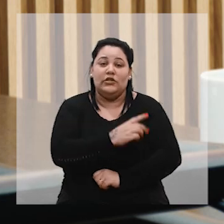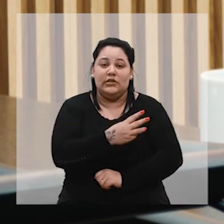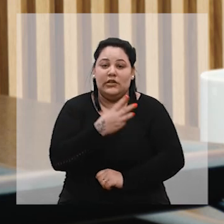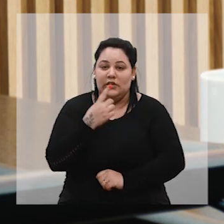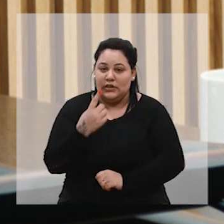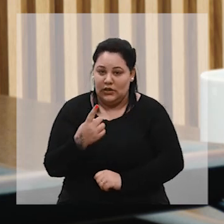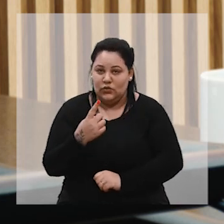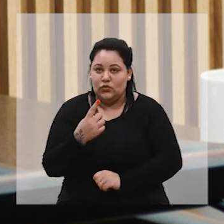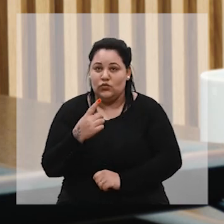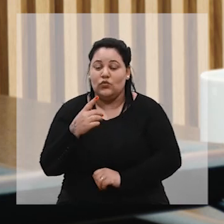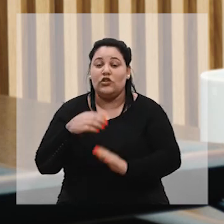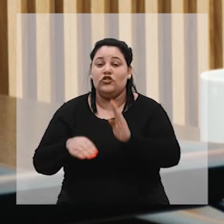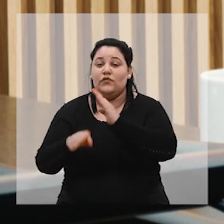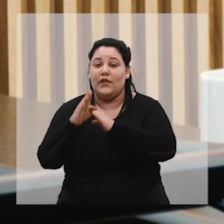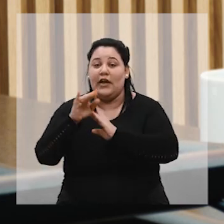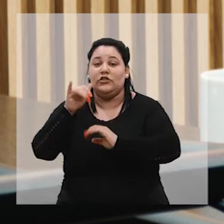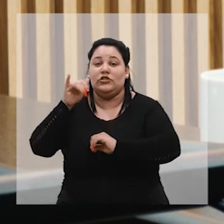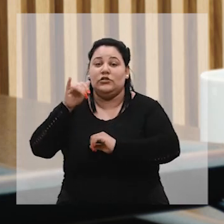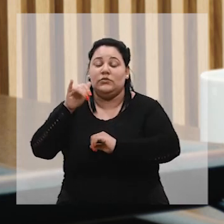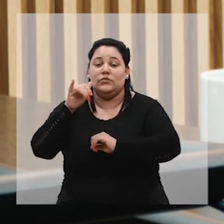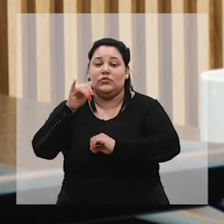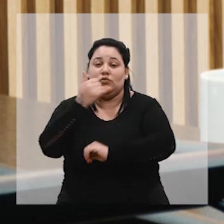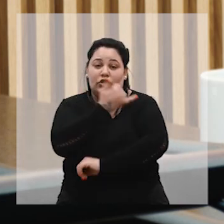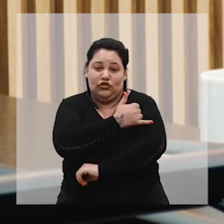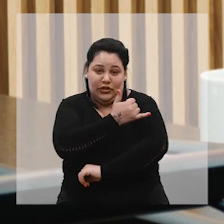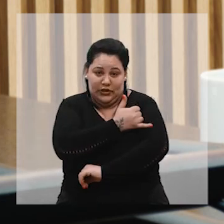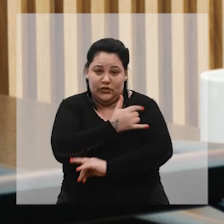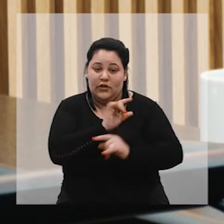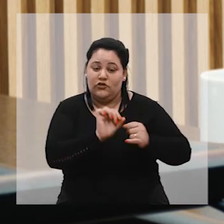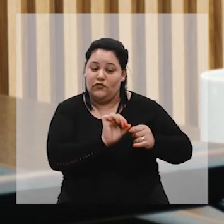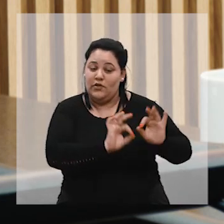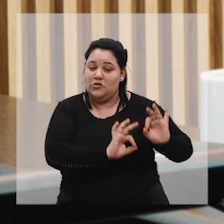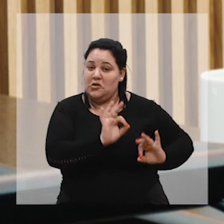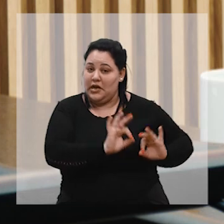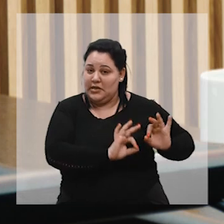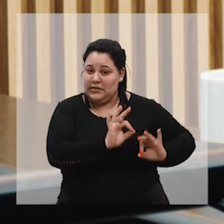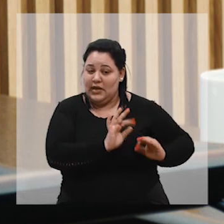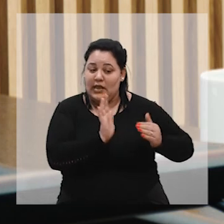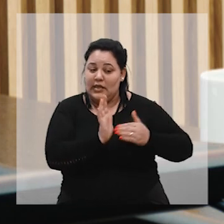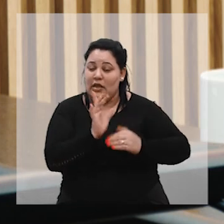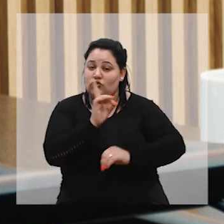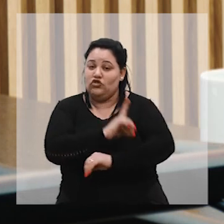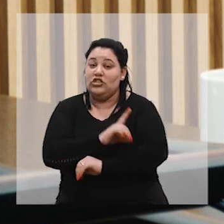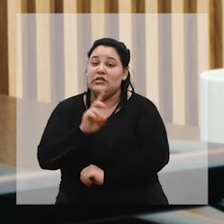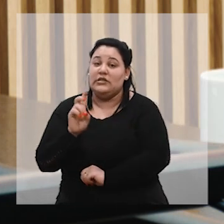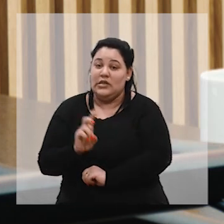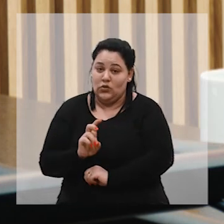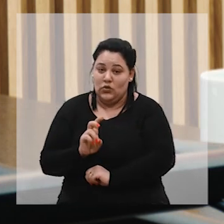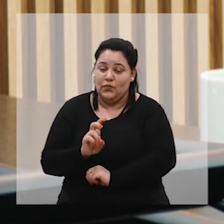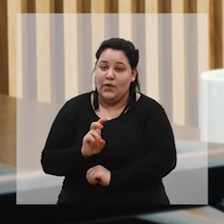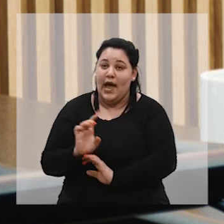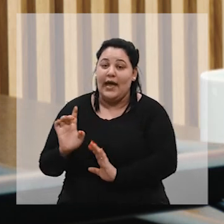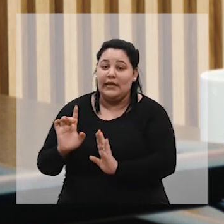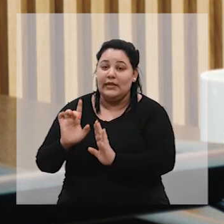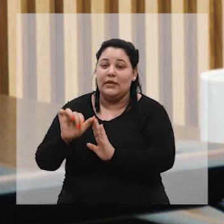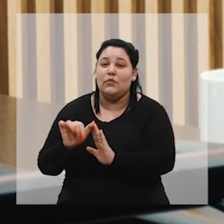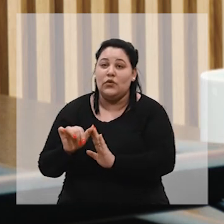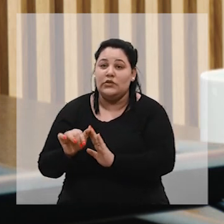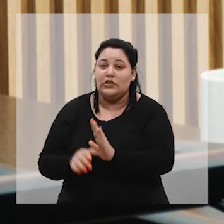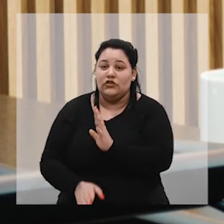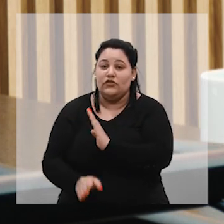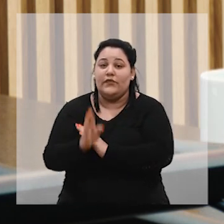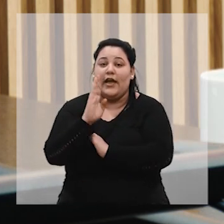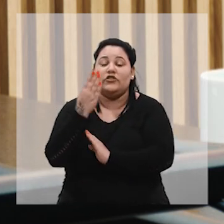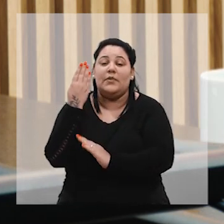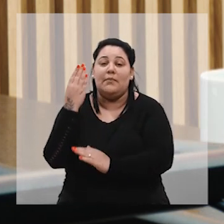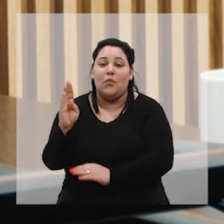dia 31 a gente embarca, na verdade, pro Rio de Janeiro, faz uma preparação até o dia 5, e aí